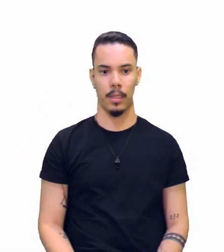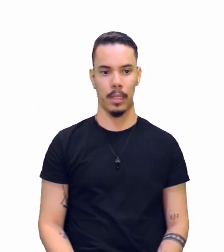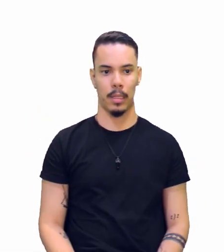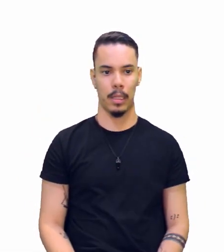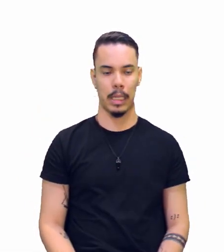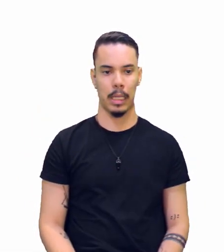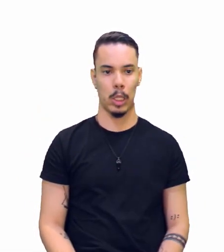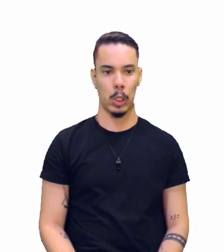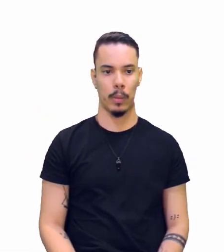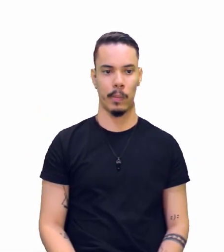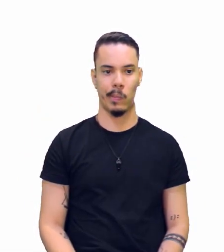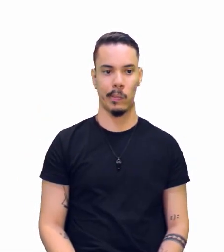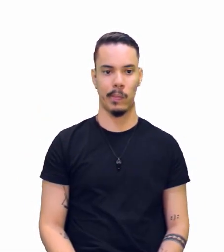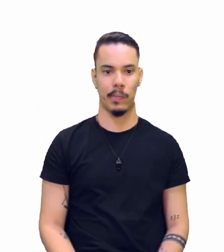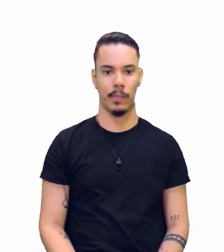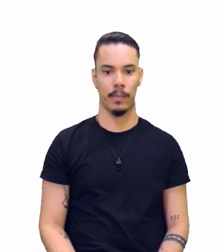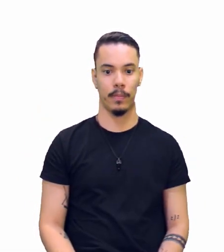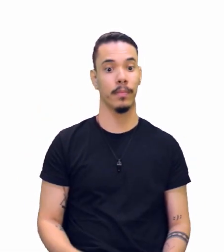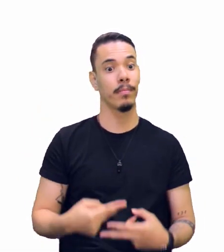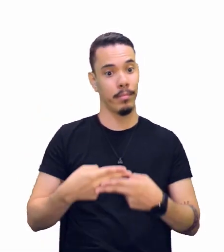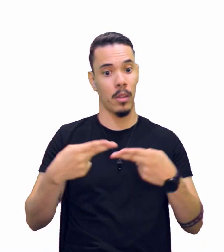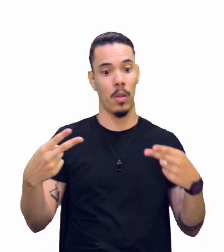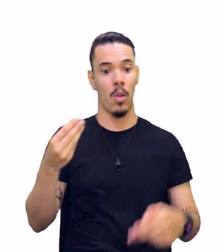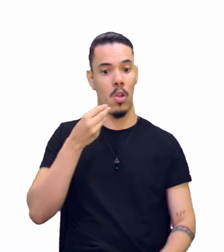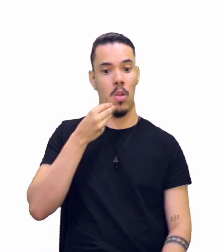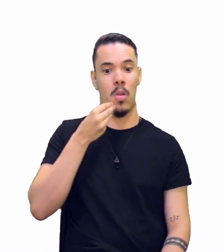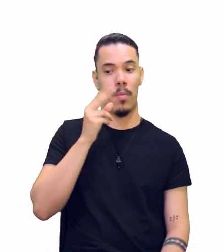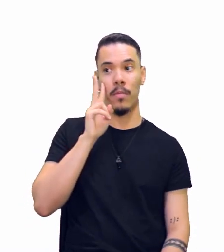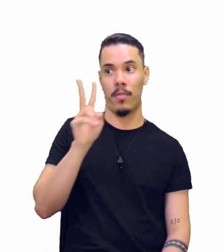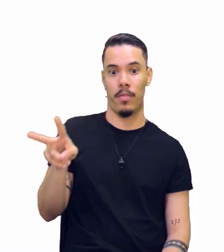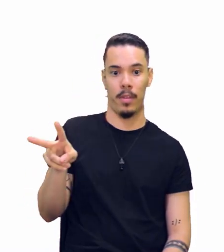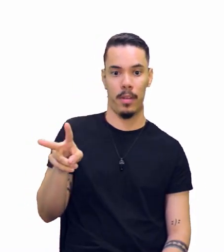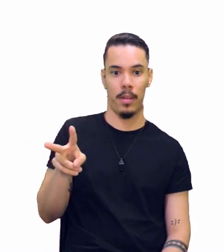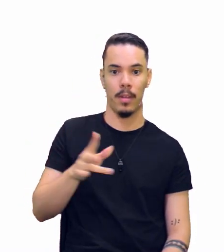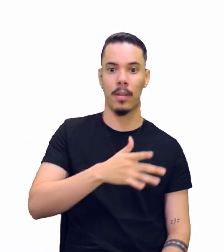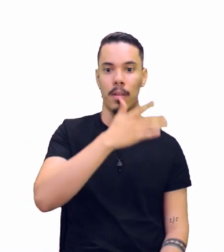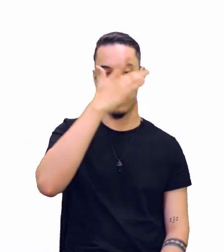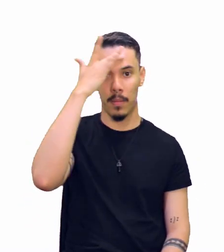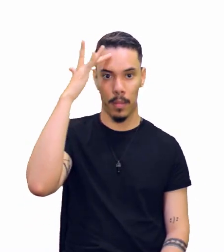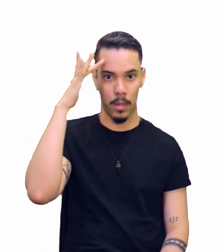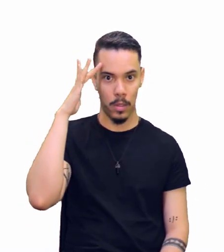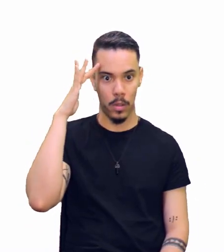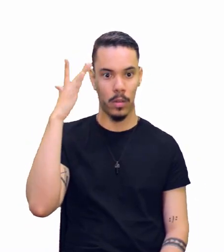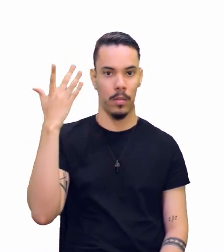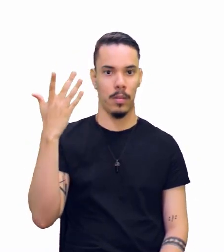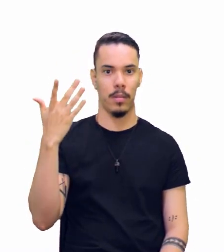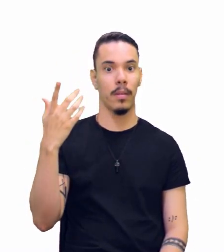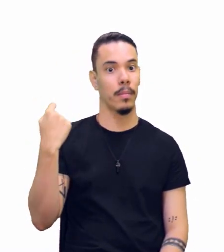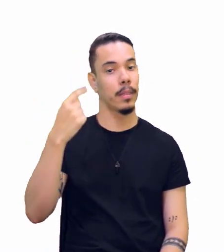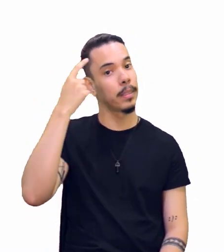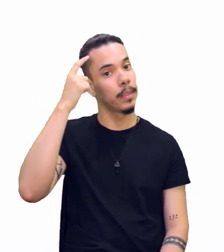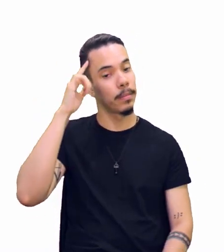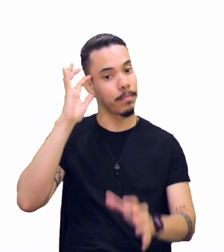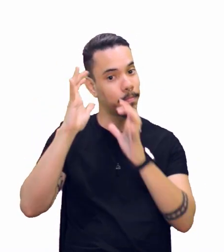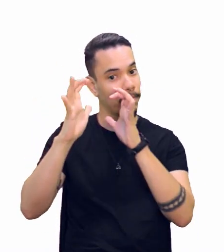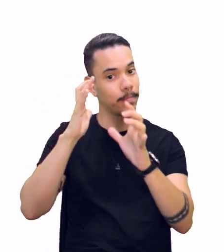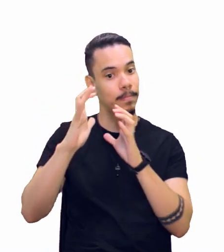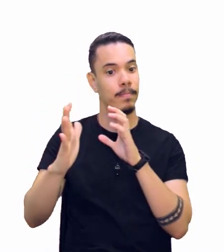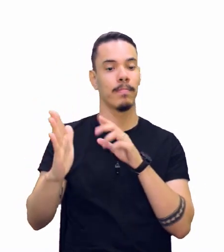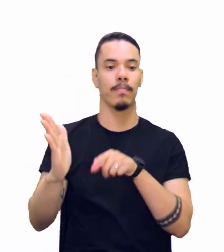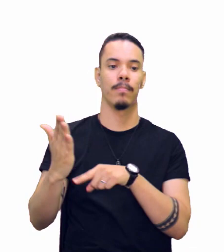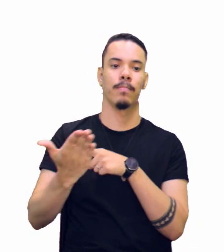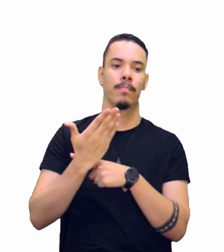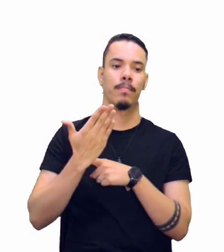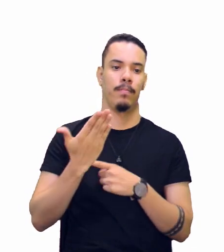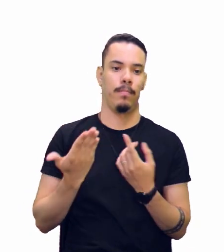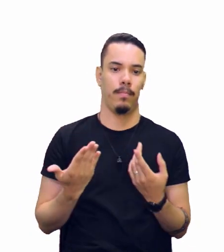fat. Que é uma coisa que é óbvio, né? A não ser quem tem o metabolismo aí do Superman. E presta atenção, se